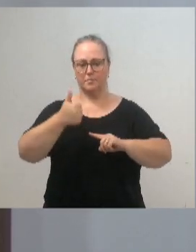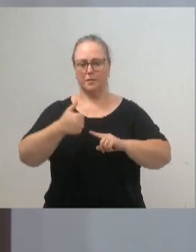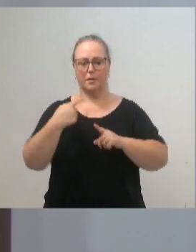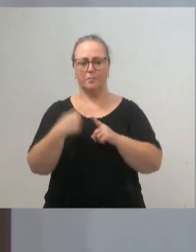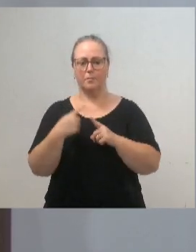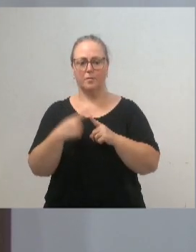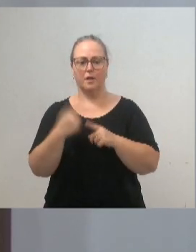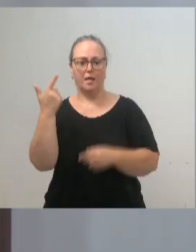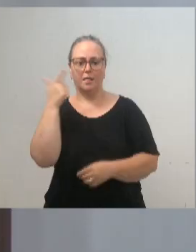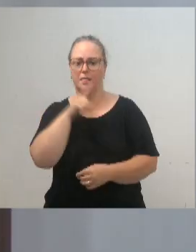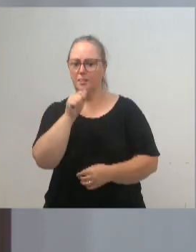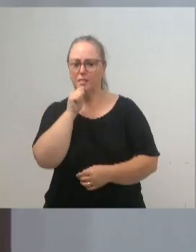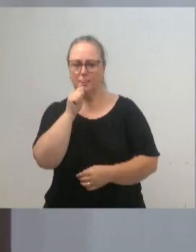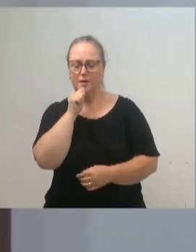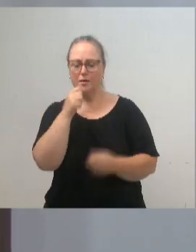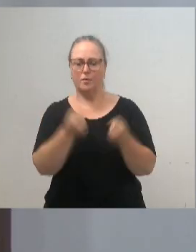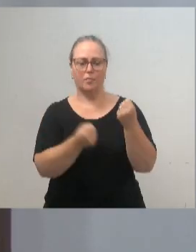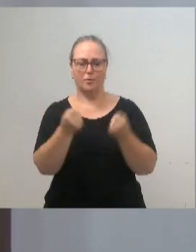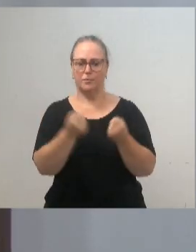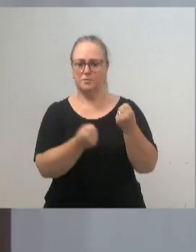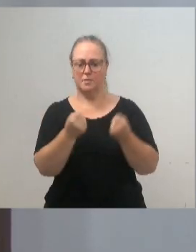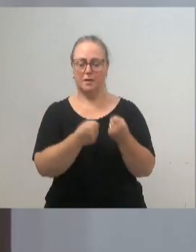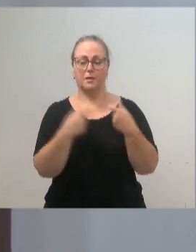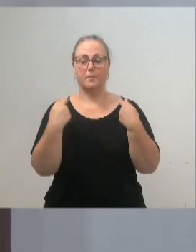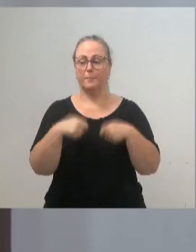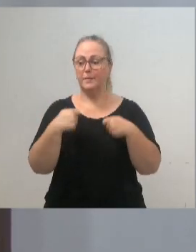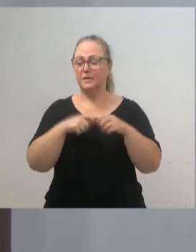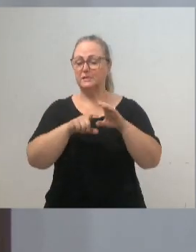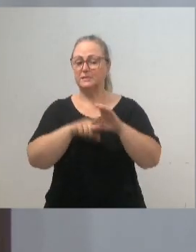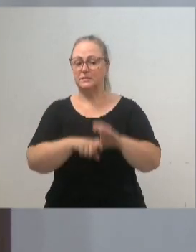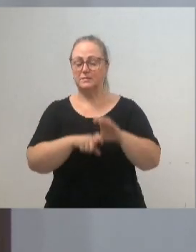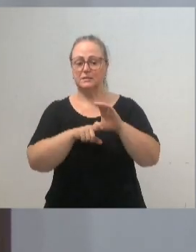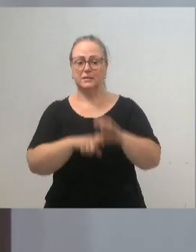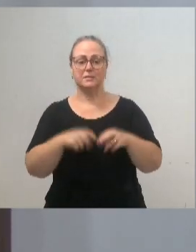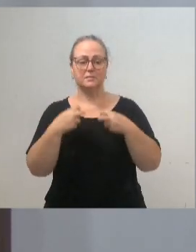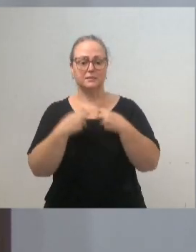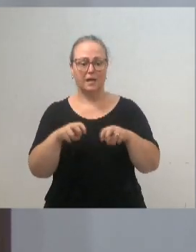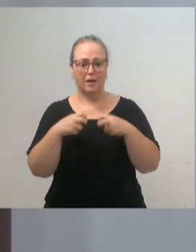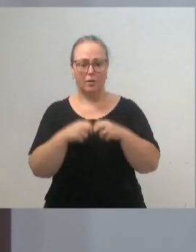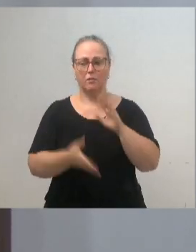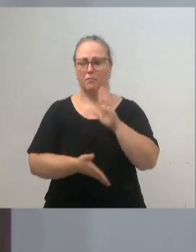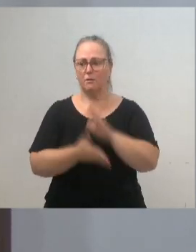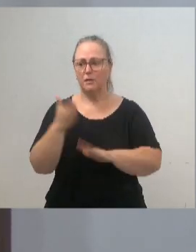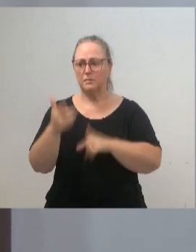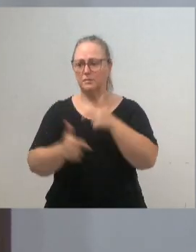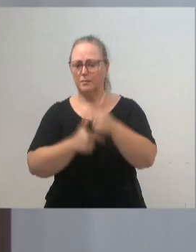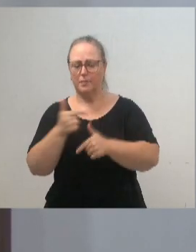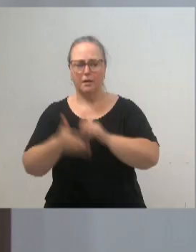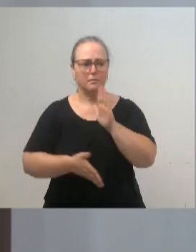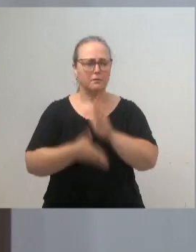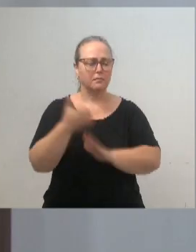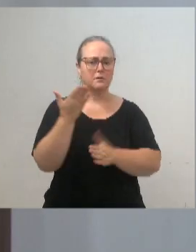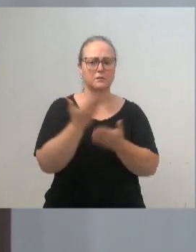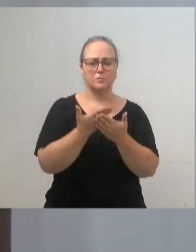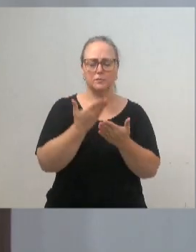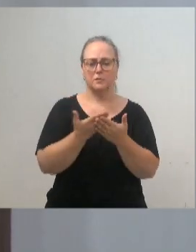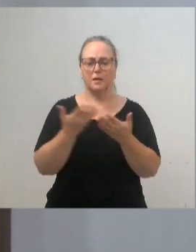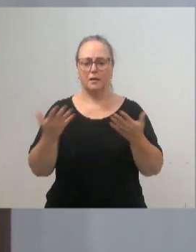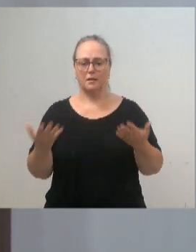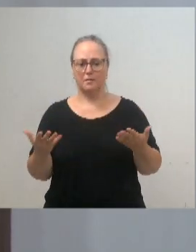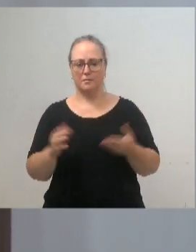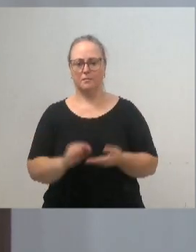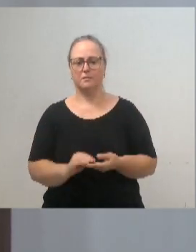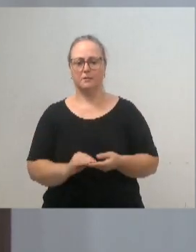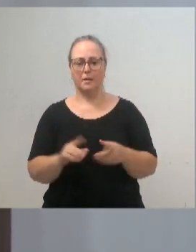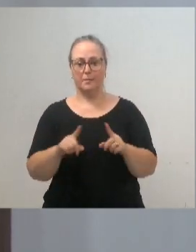acesso a um automóvel próprio, dependem do transporte coletivo para ir aos seus trabalhos, para ir para a faculdade, para ir para o colégio. E existem ataques aqui dentro da